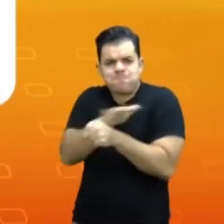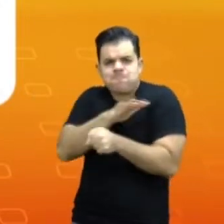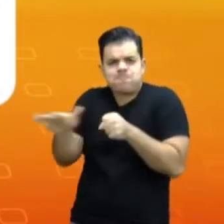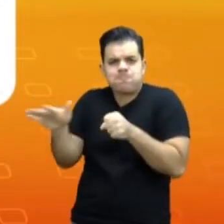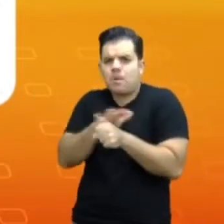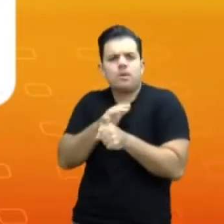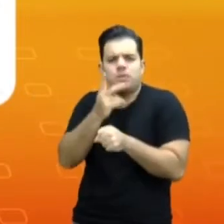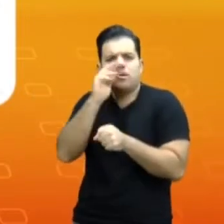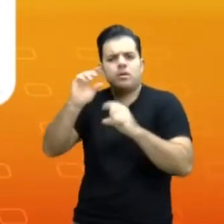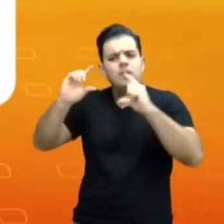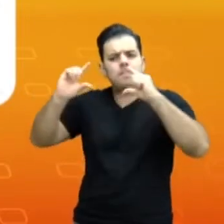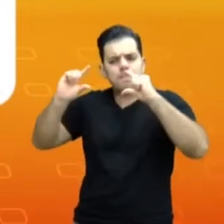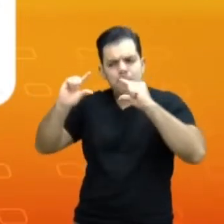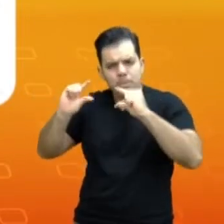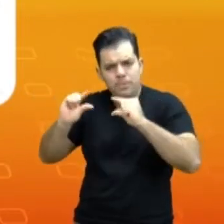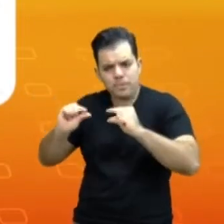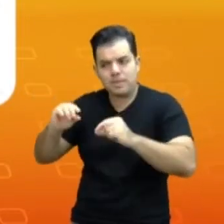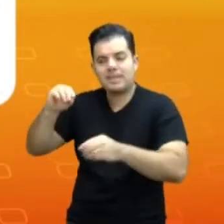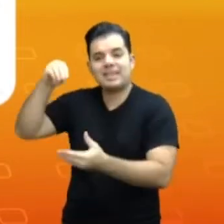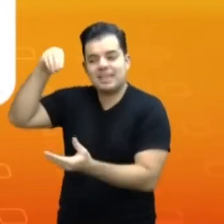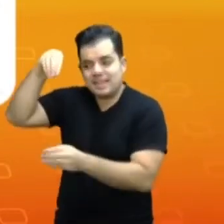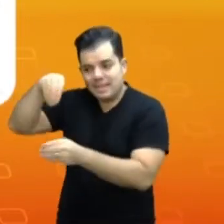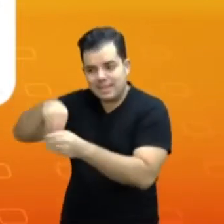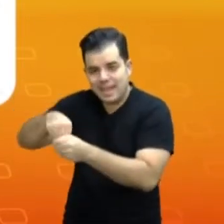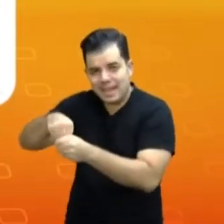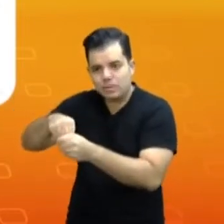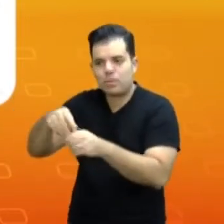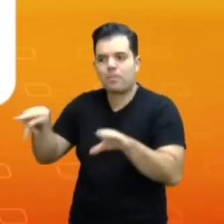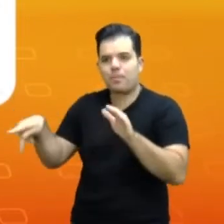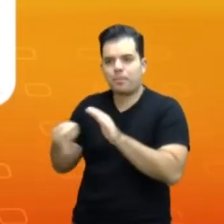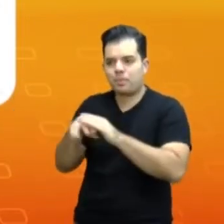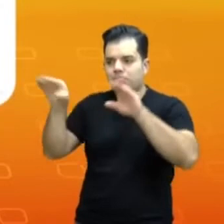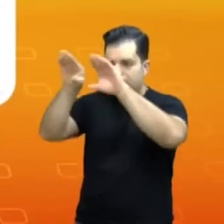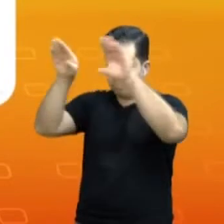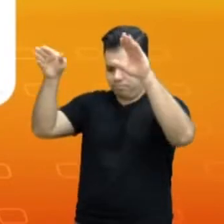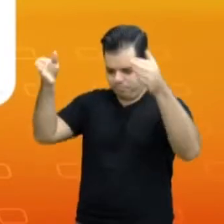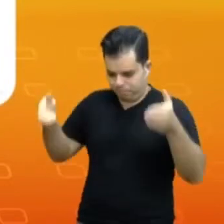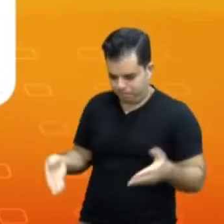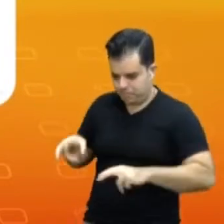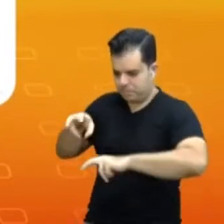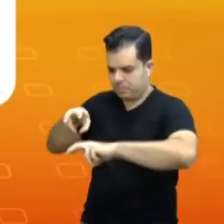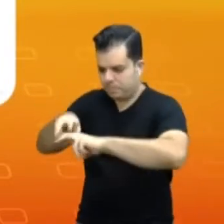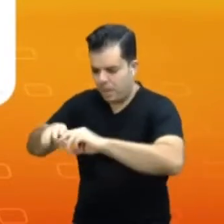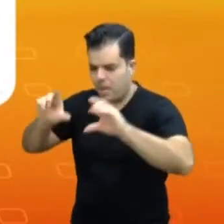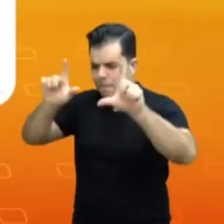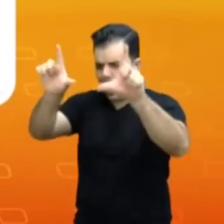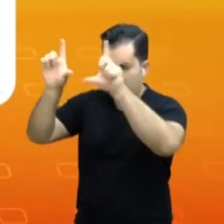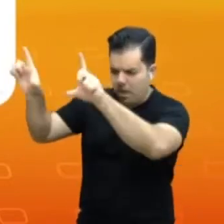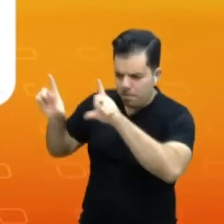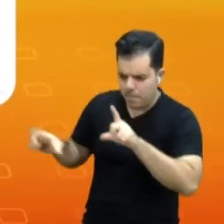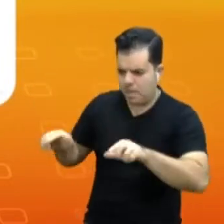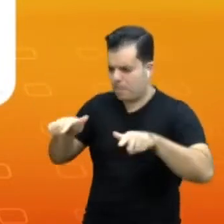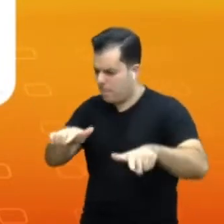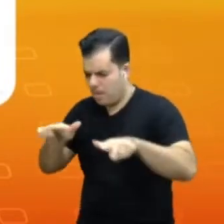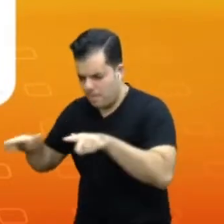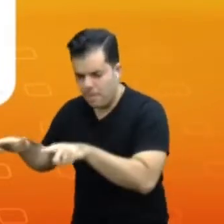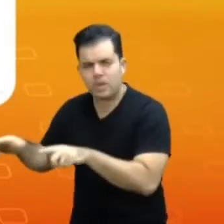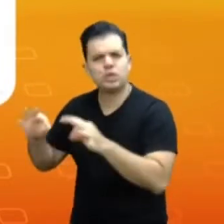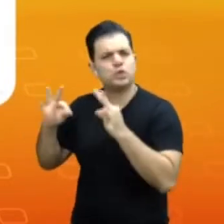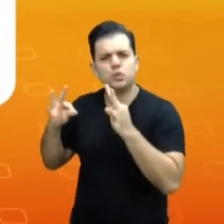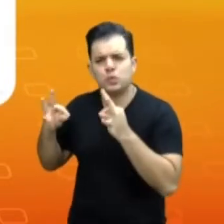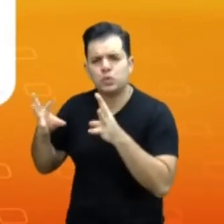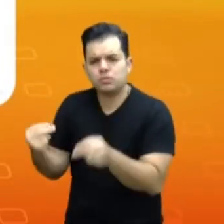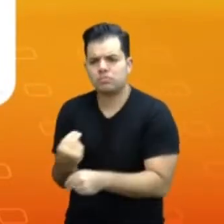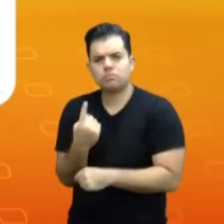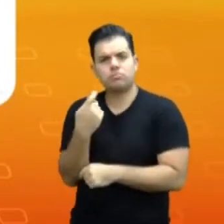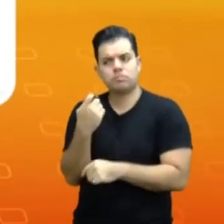distribuição. Colocou-se uma cabine dedicada e todos os equipamentos de EVS, né, para gerar os highlights e os super slows,